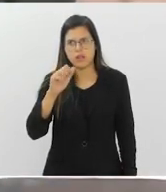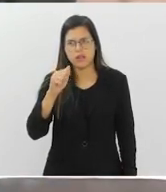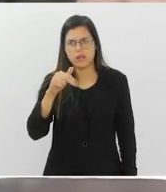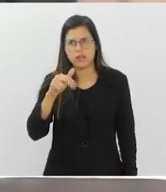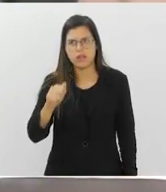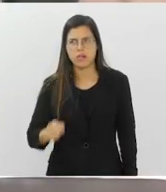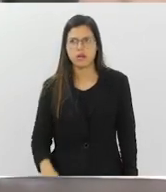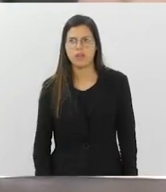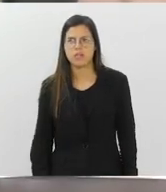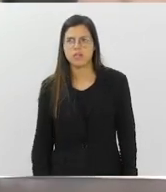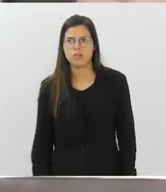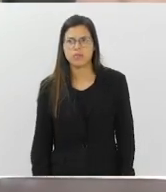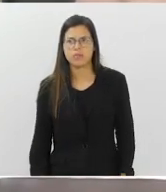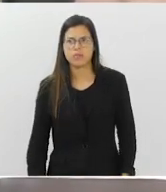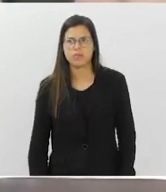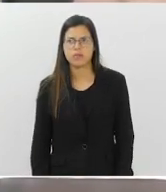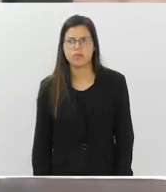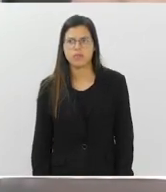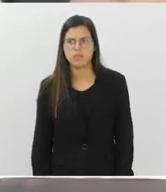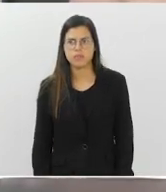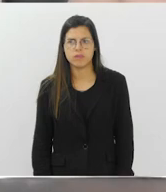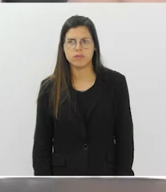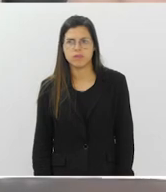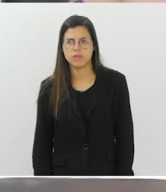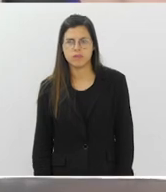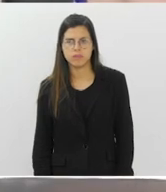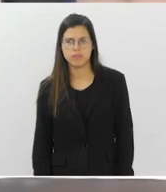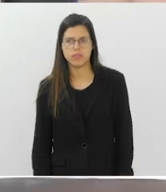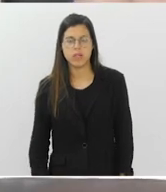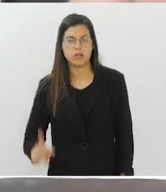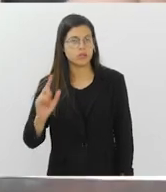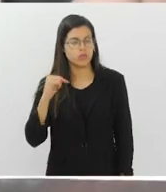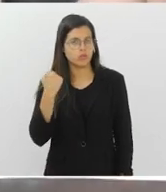Somos um só, Adriana. Eu. Tamo junto. Nós.